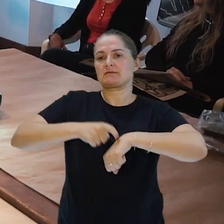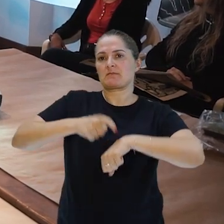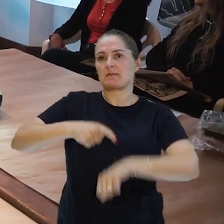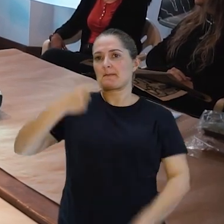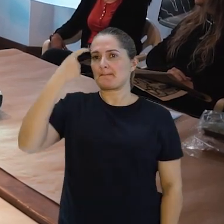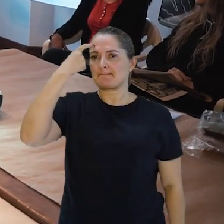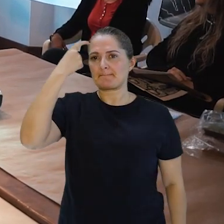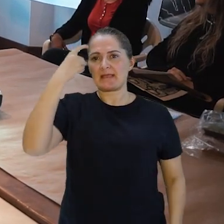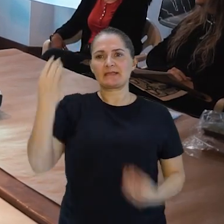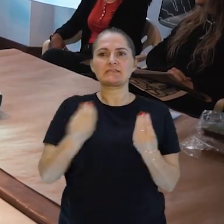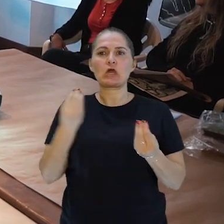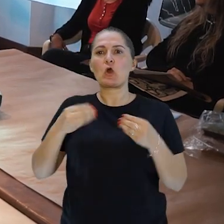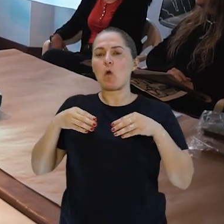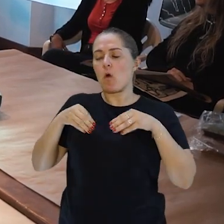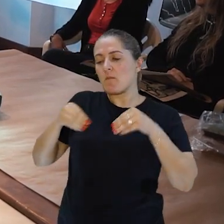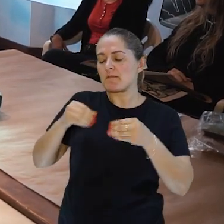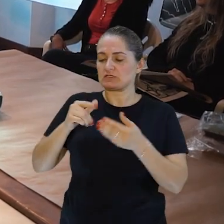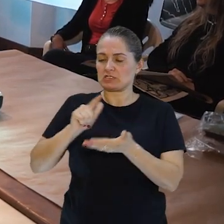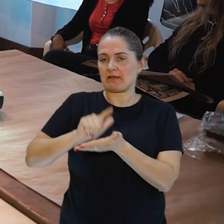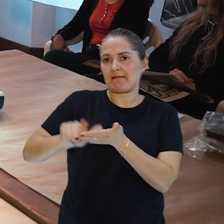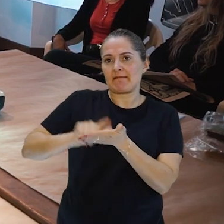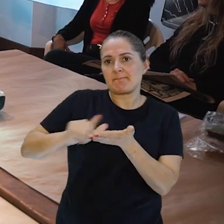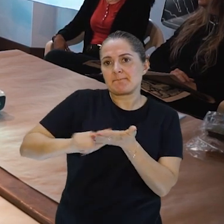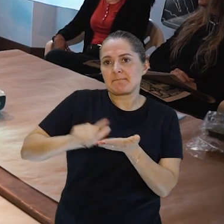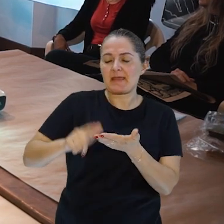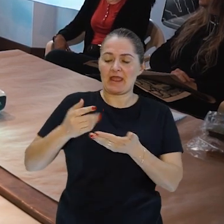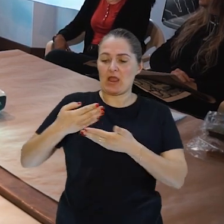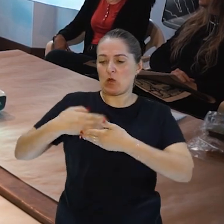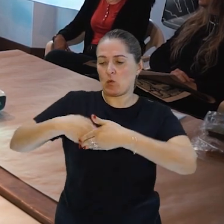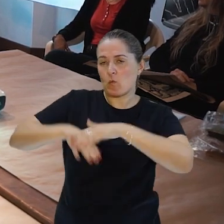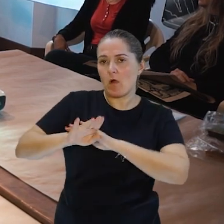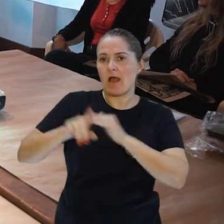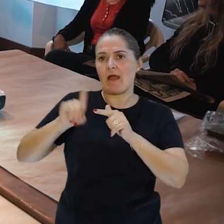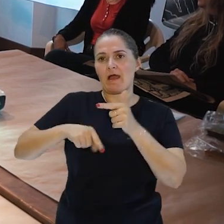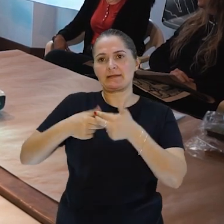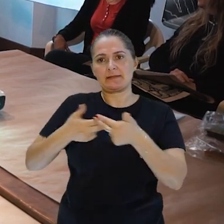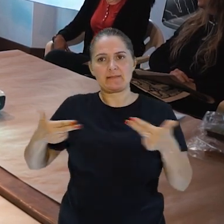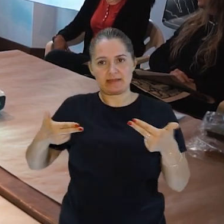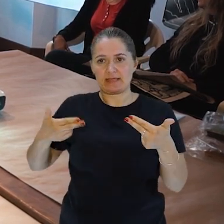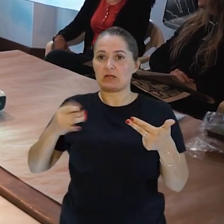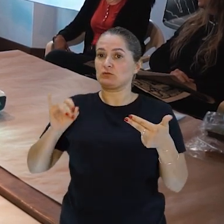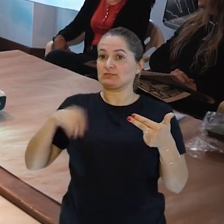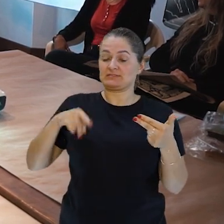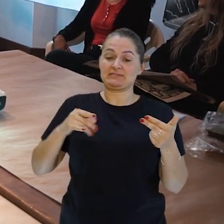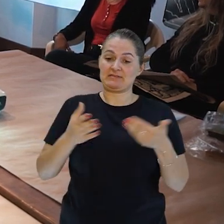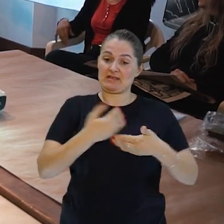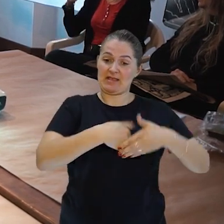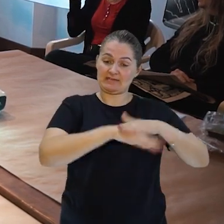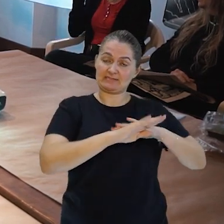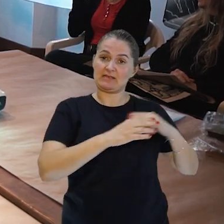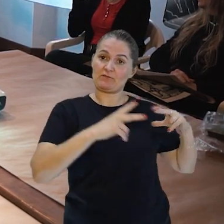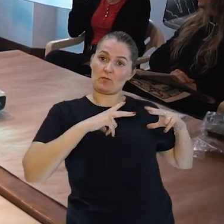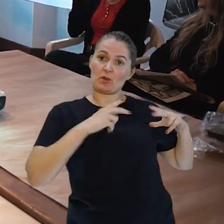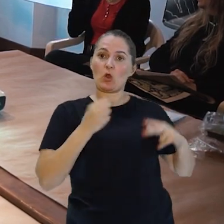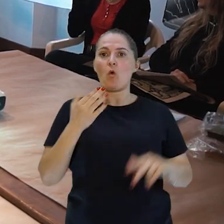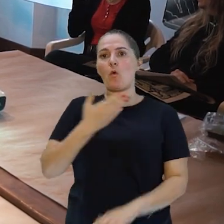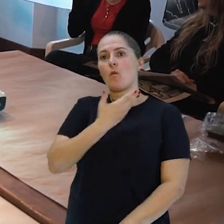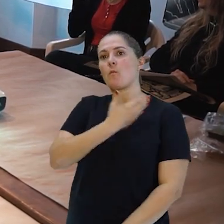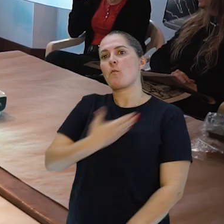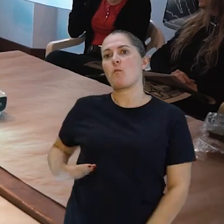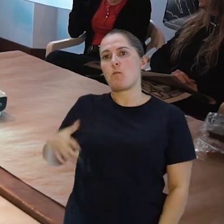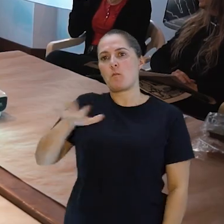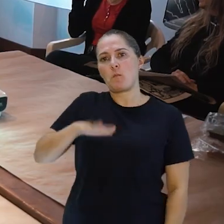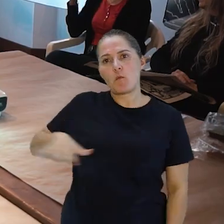em que a gente pense como manusear, higienizar, guardar esses materiais, né, seja de acervos